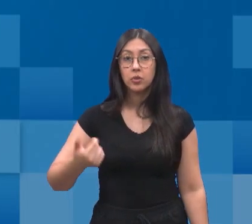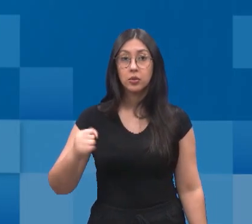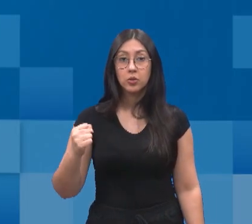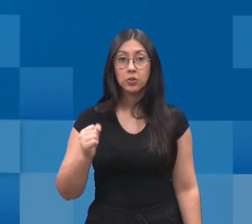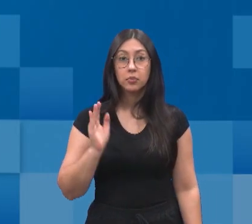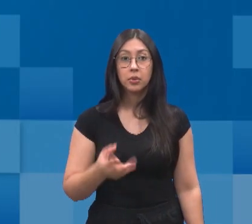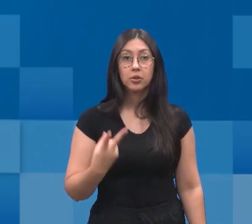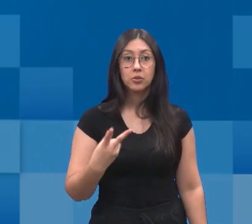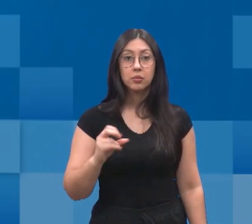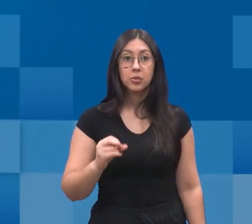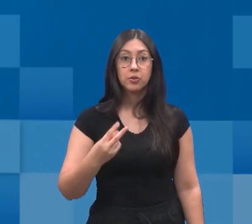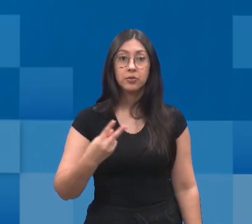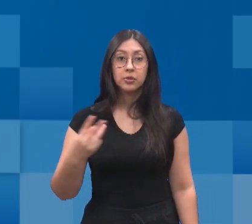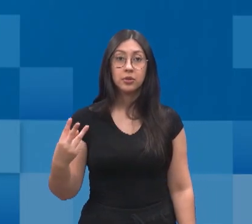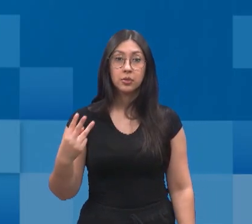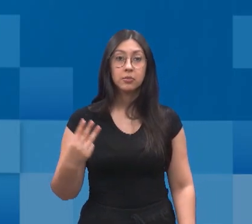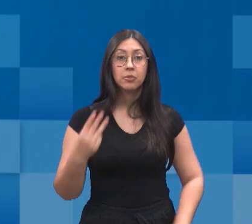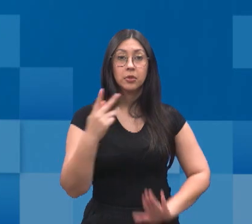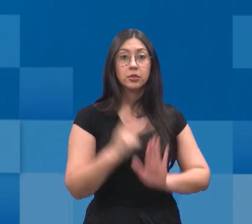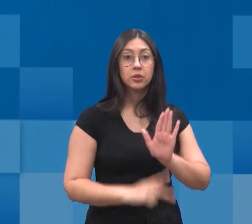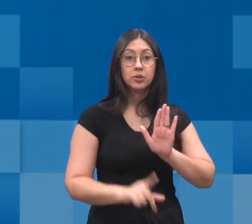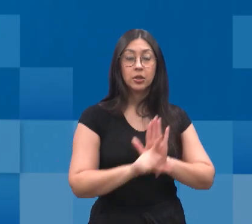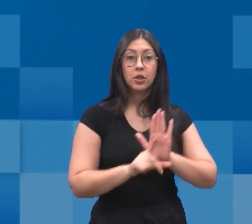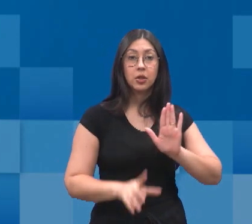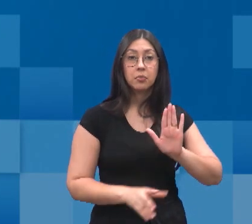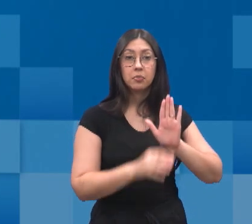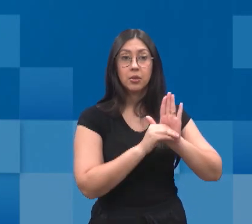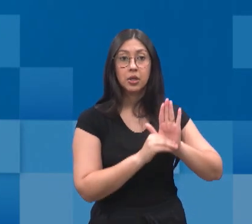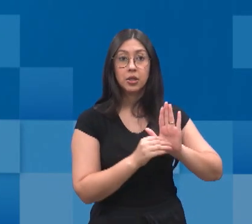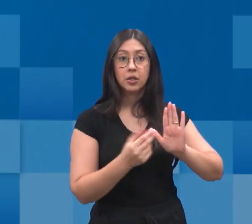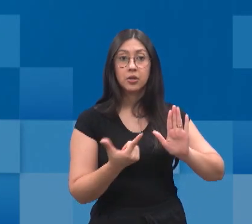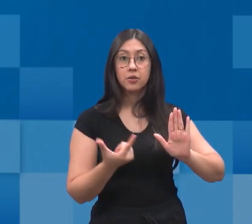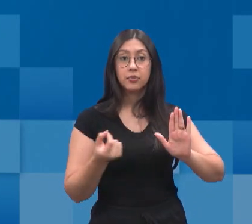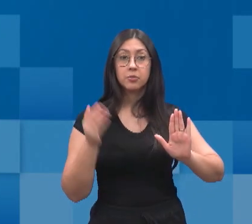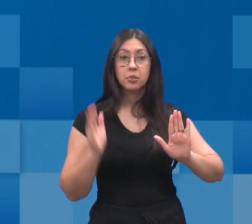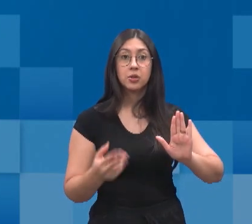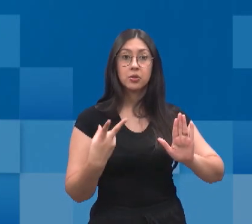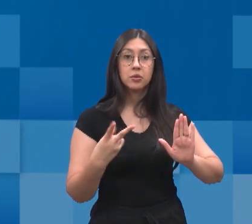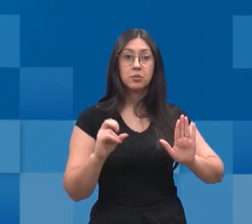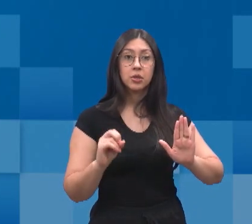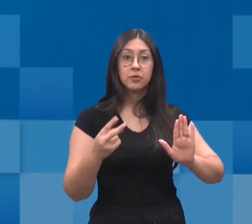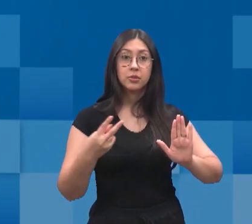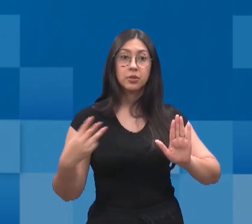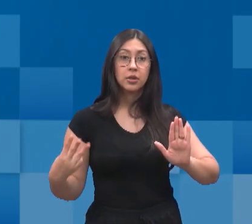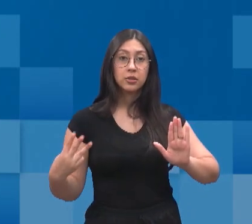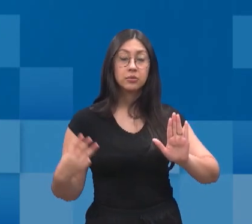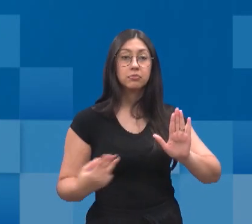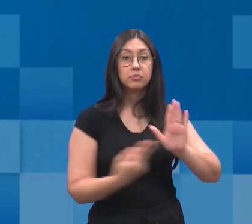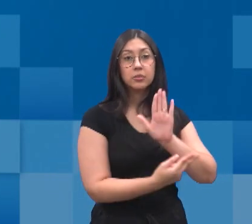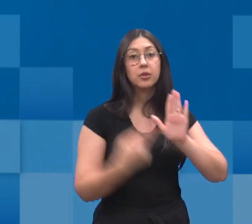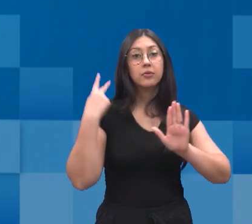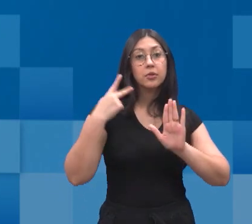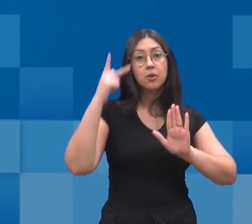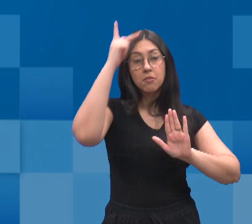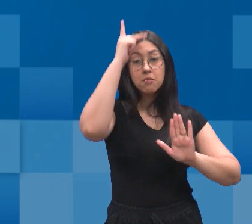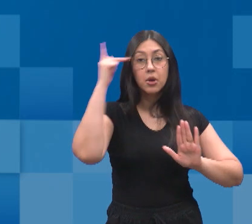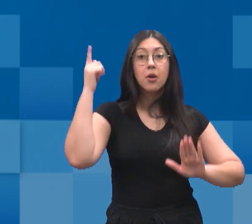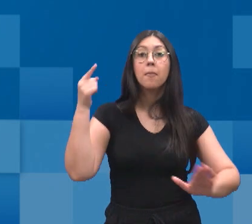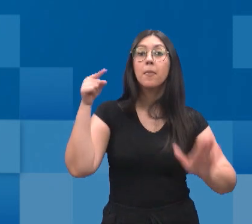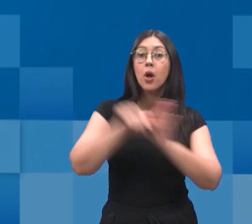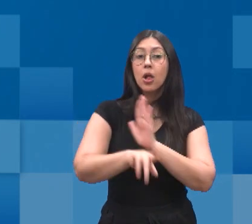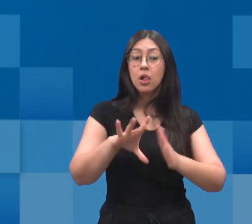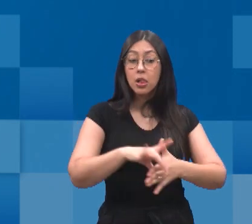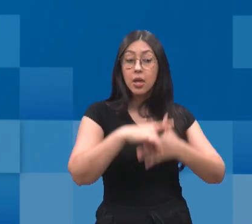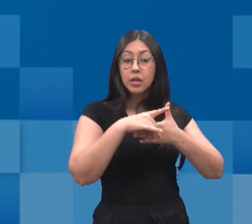11.228/2023, projeto de lei complementar 20/2023, autoria do vereador Fernando Petiti. Consulta a liderança se deseja